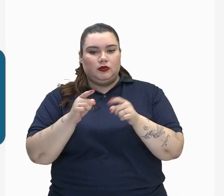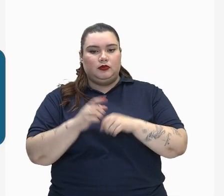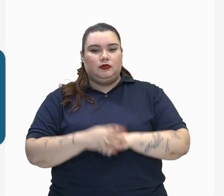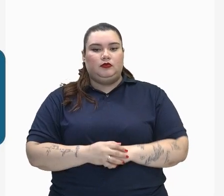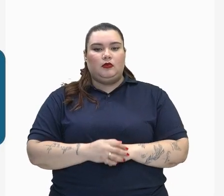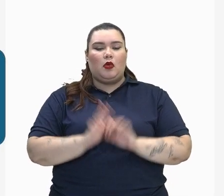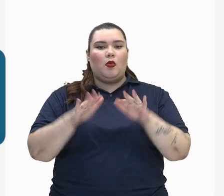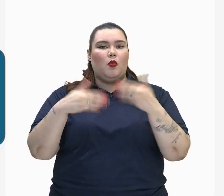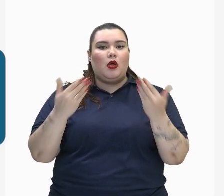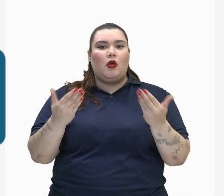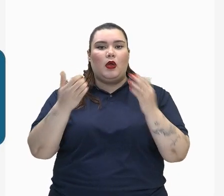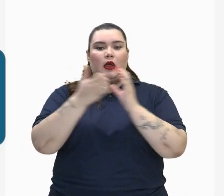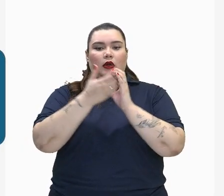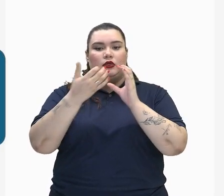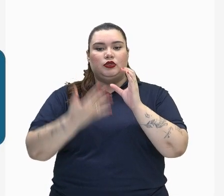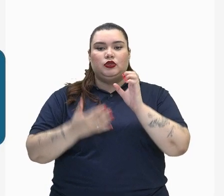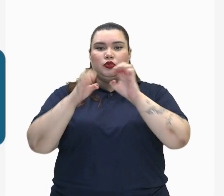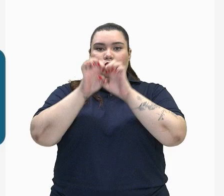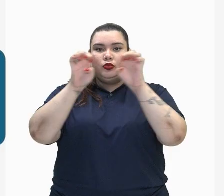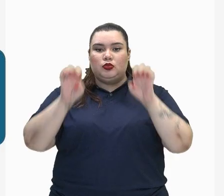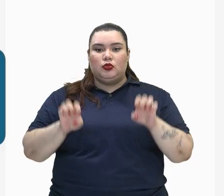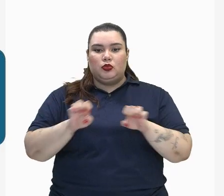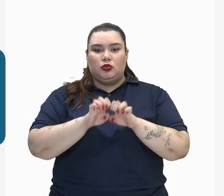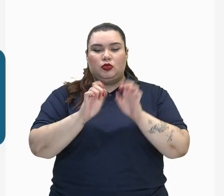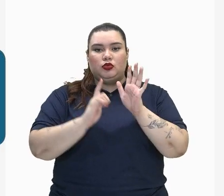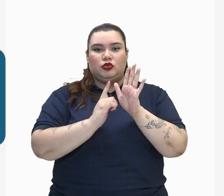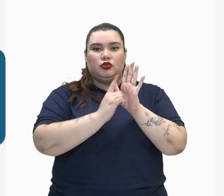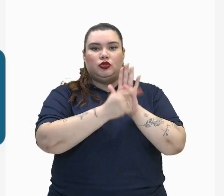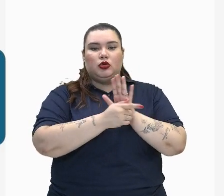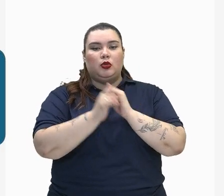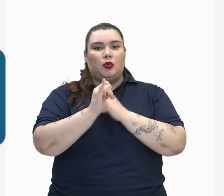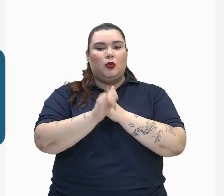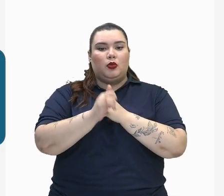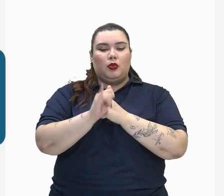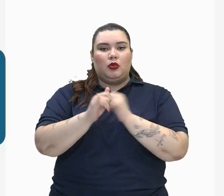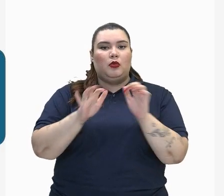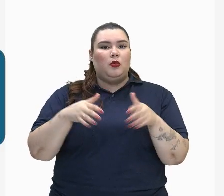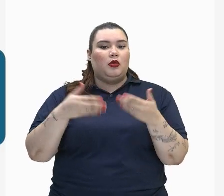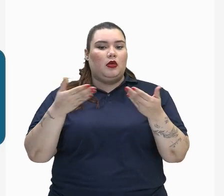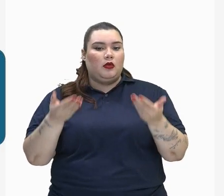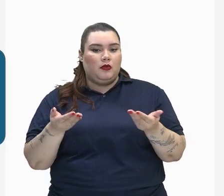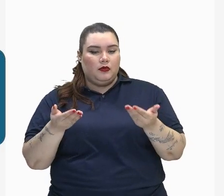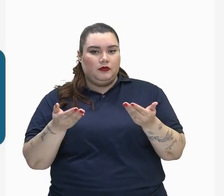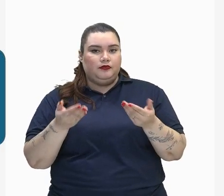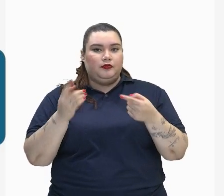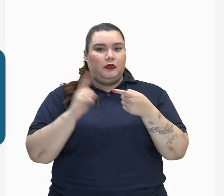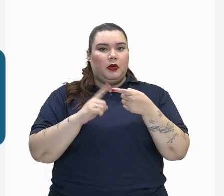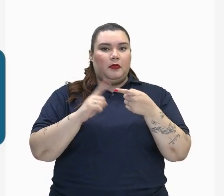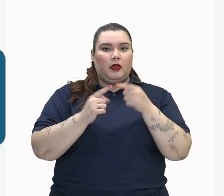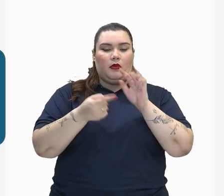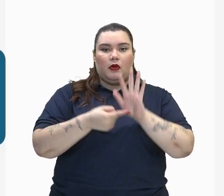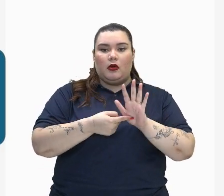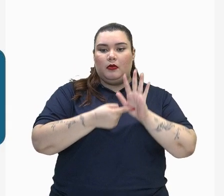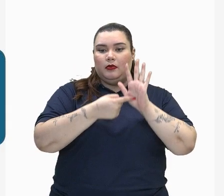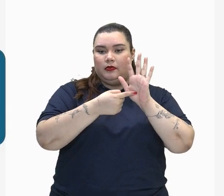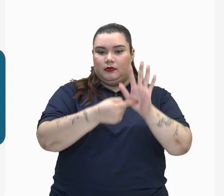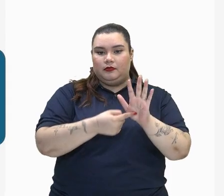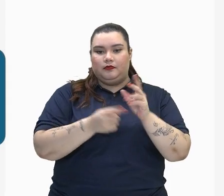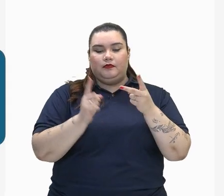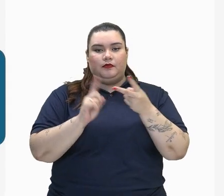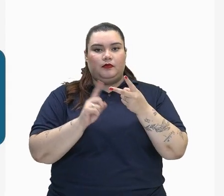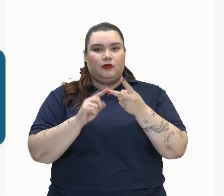elementos estruturais do gênero crônica, né, que nós temos a apresentação,